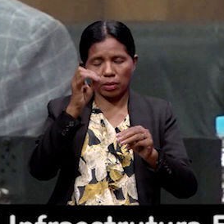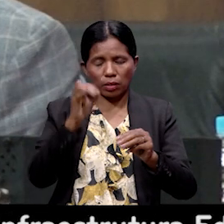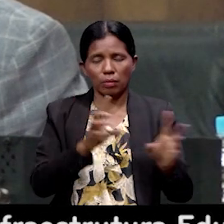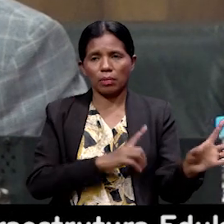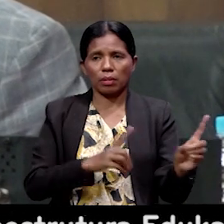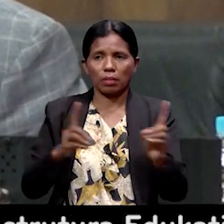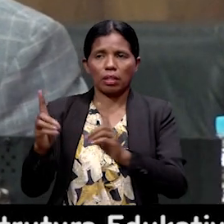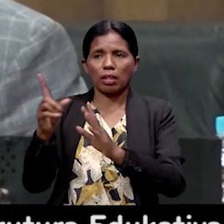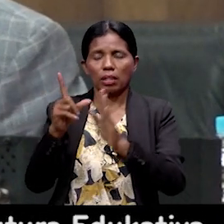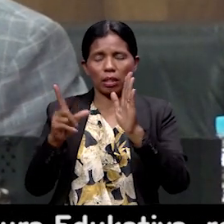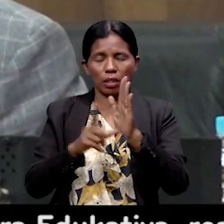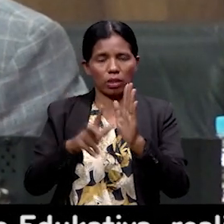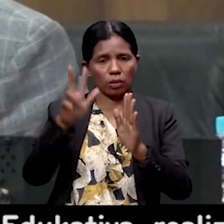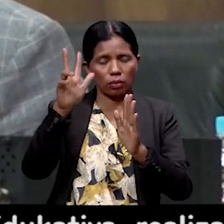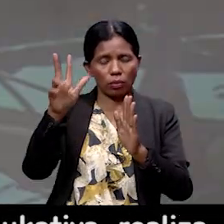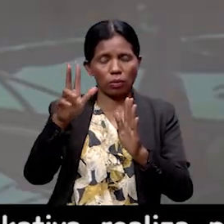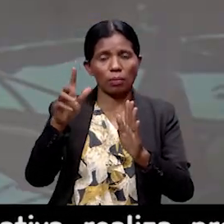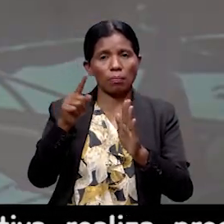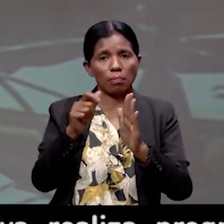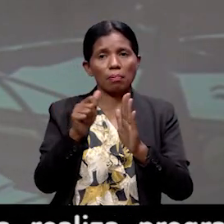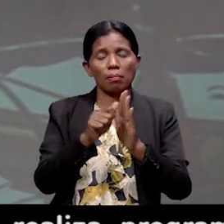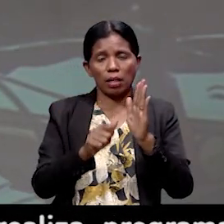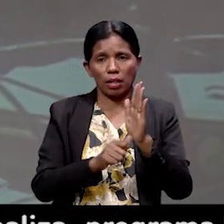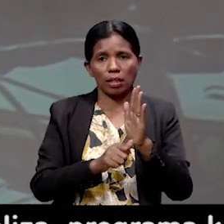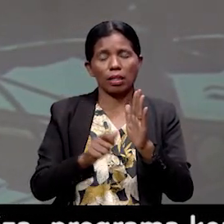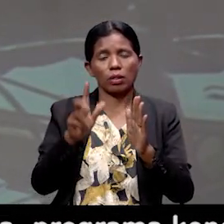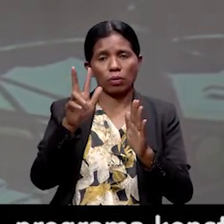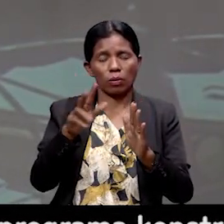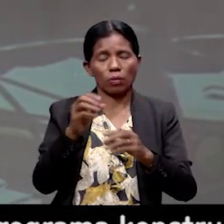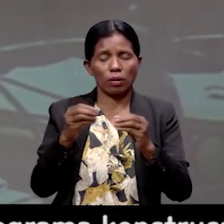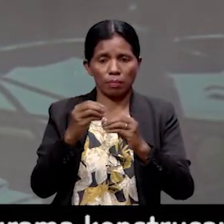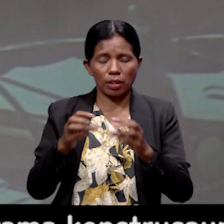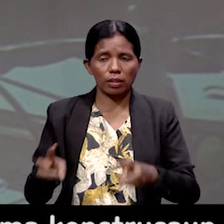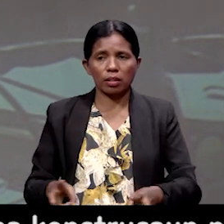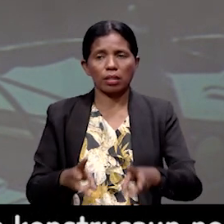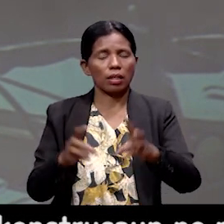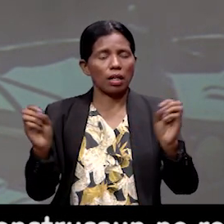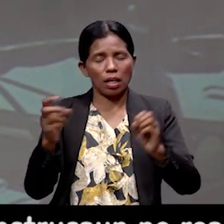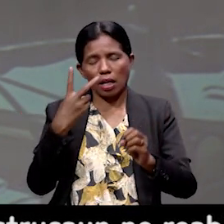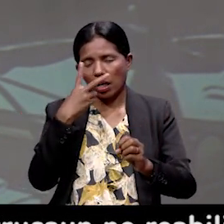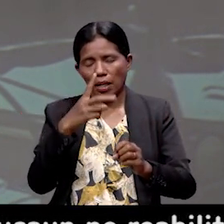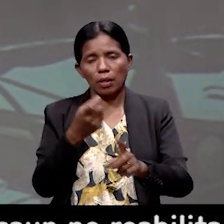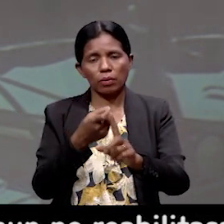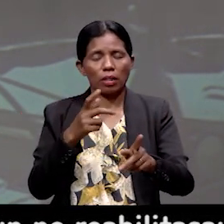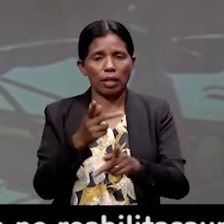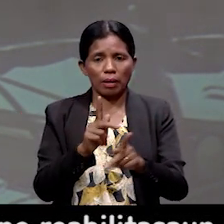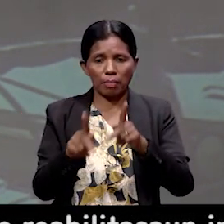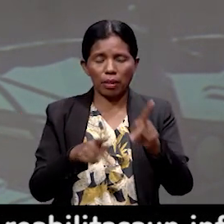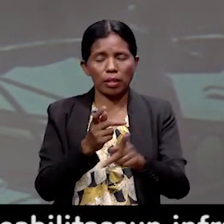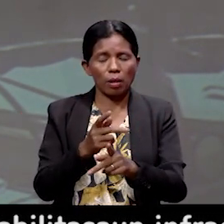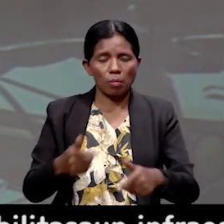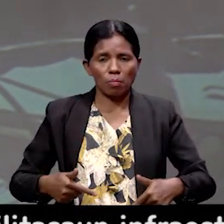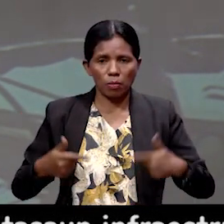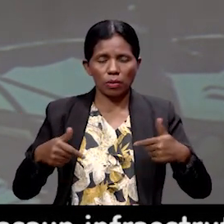implementa decreto lei tolu barra ring rua tolu kona ba kodigo estrada tambala kondu so povo ni Moris iha Timor Leste nebe